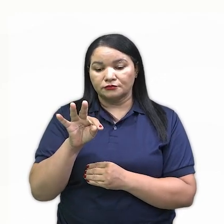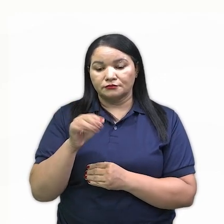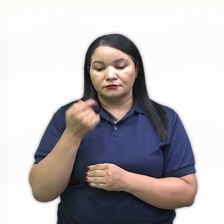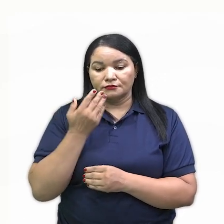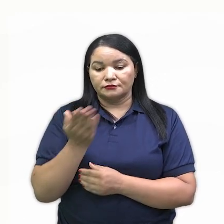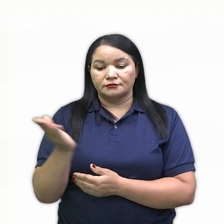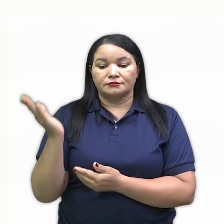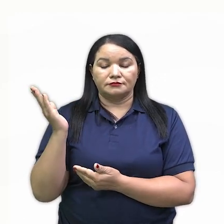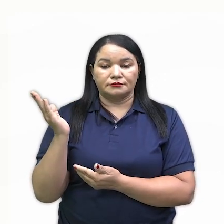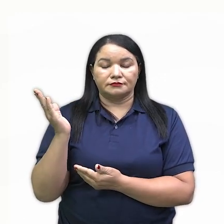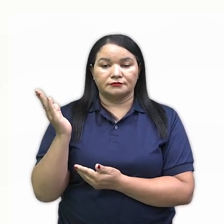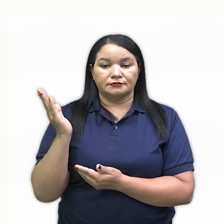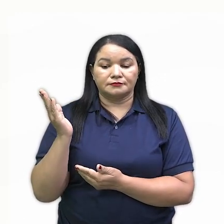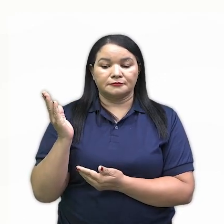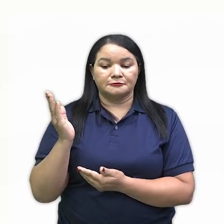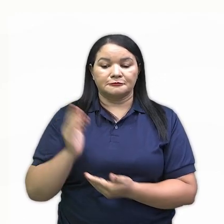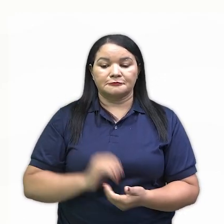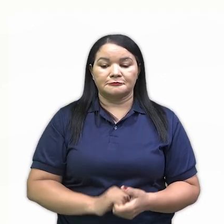cooking